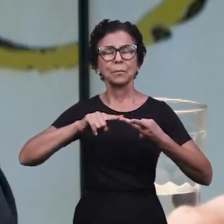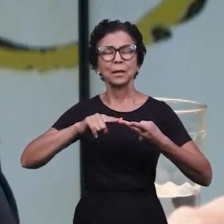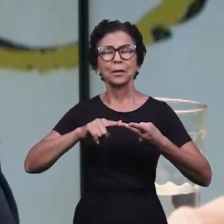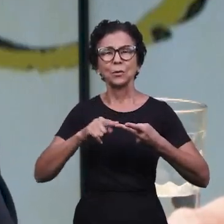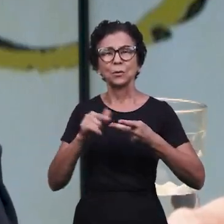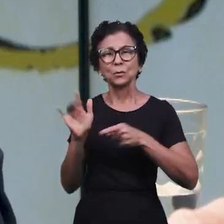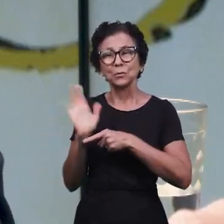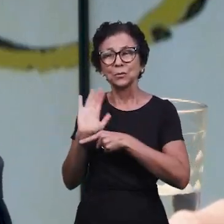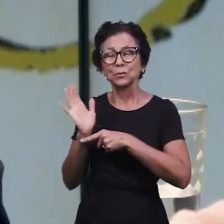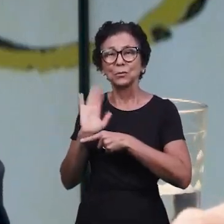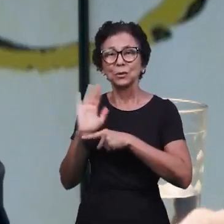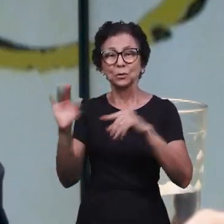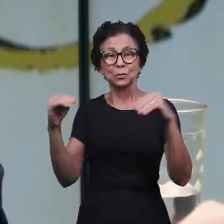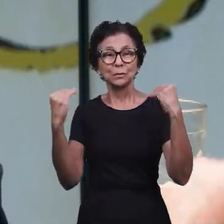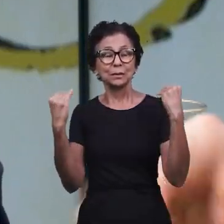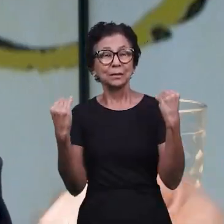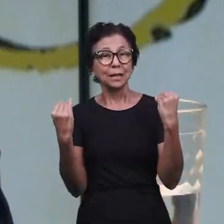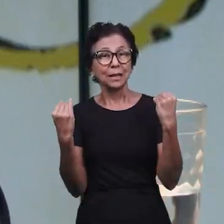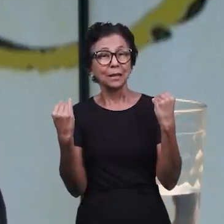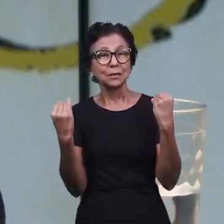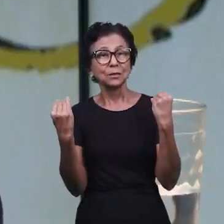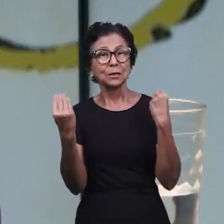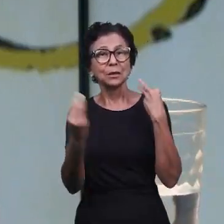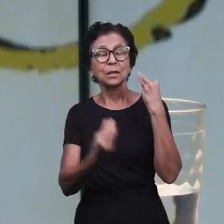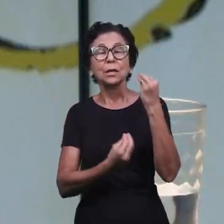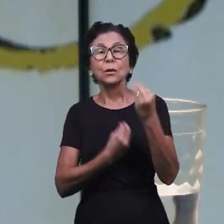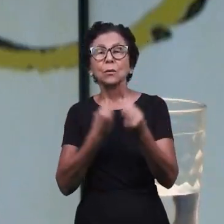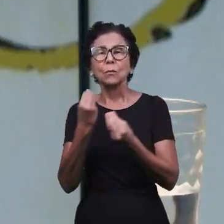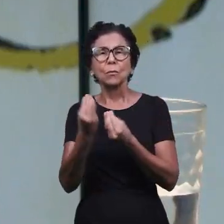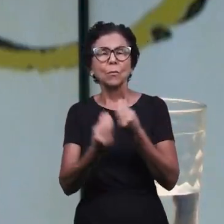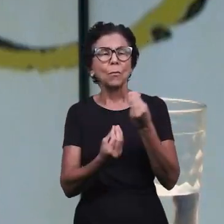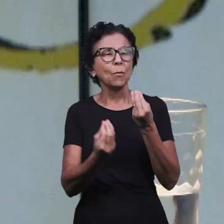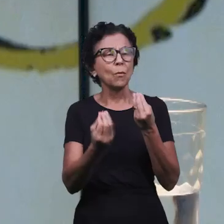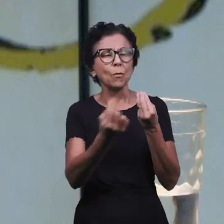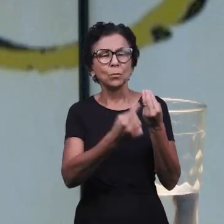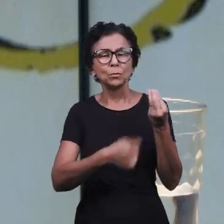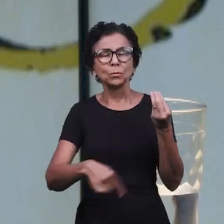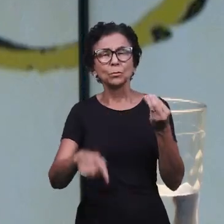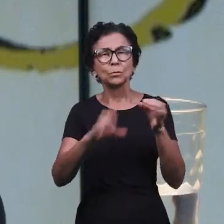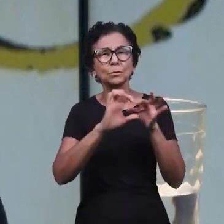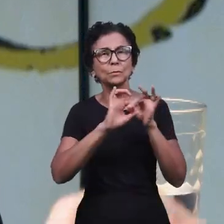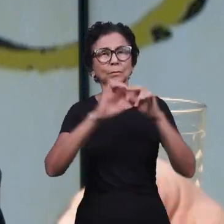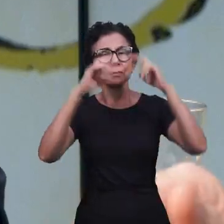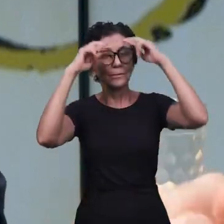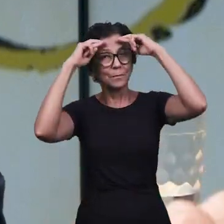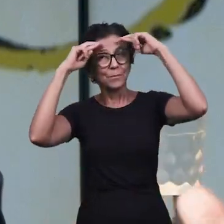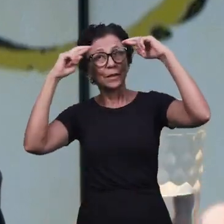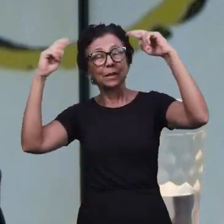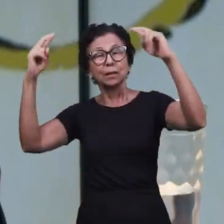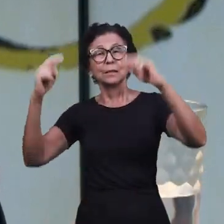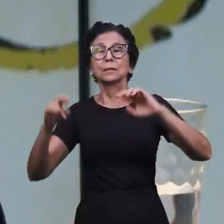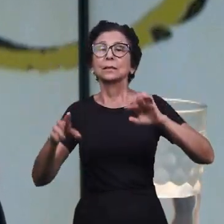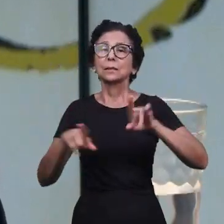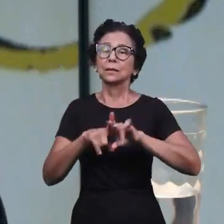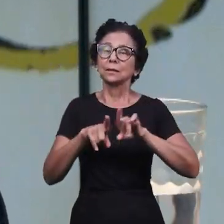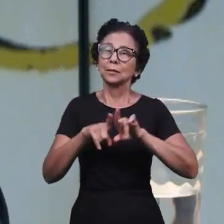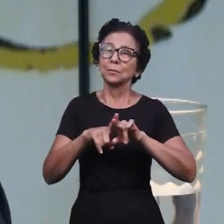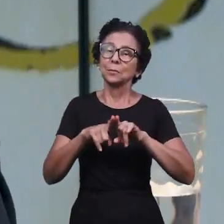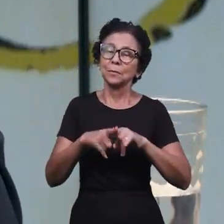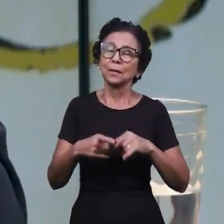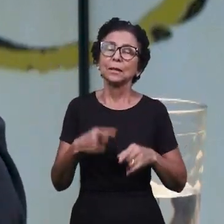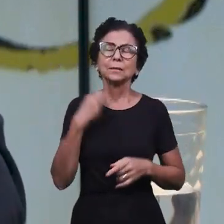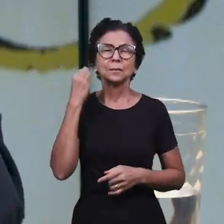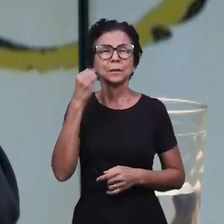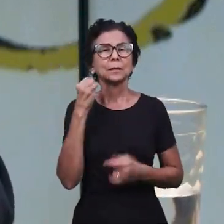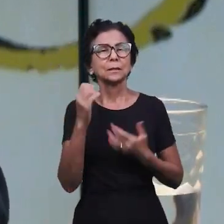né, o vídeo, mostrando como que os irmãos estavam em comunhão, em reverência. E tivemos, naturalmente, a experiência de alguns